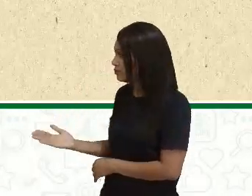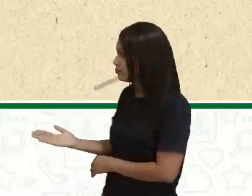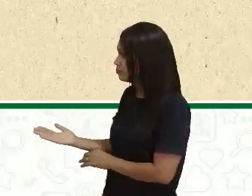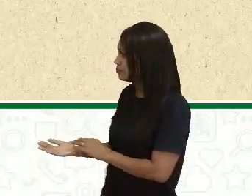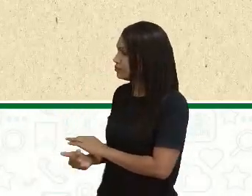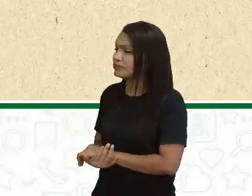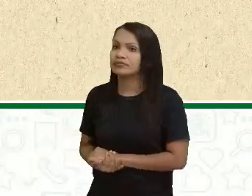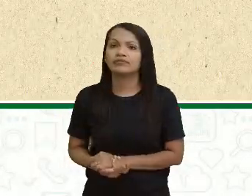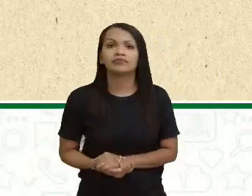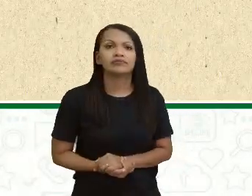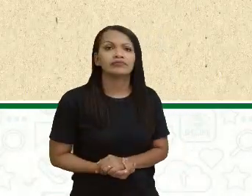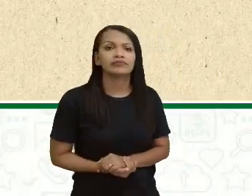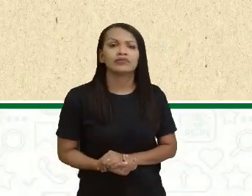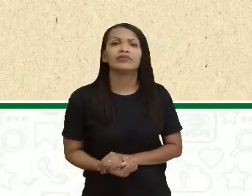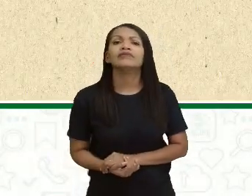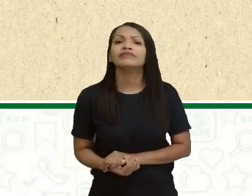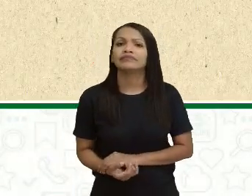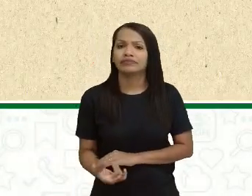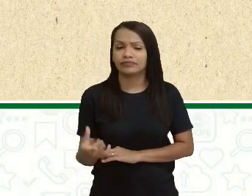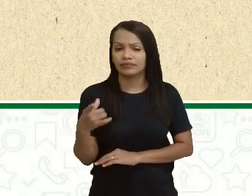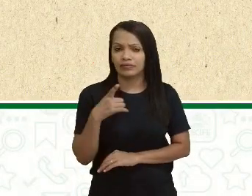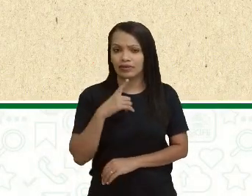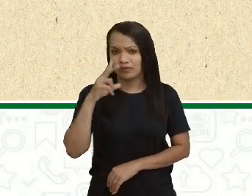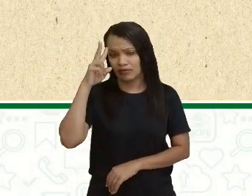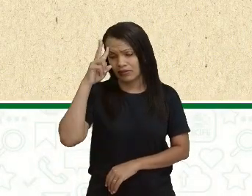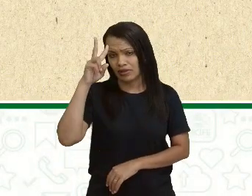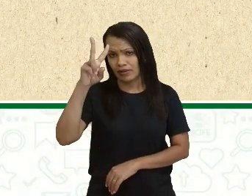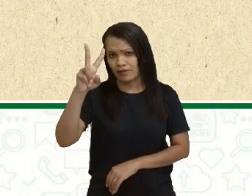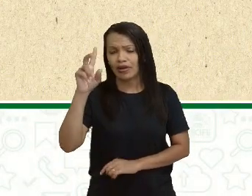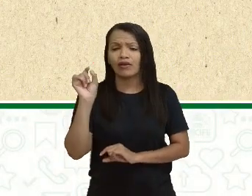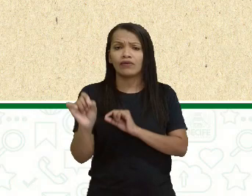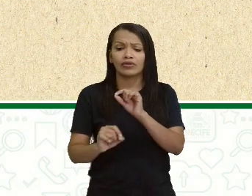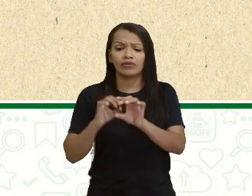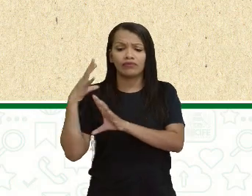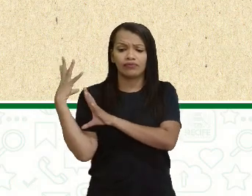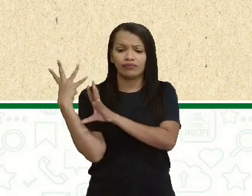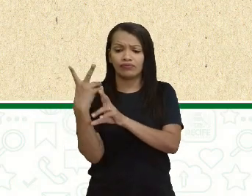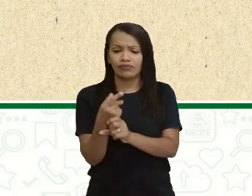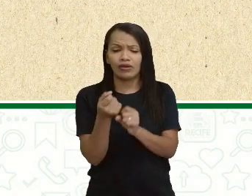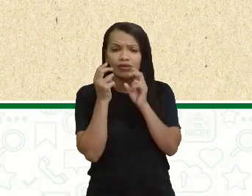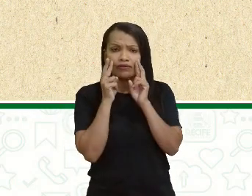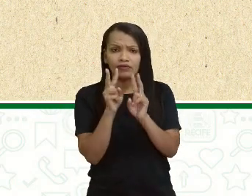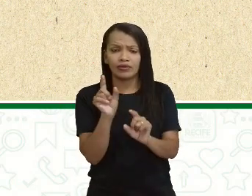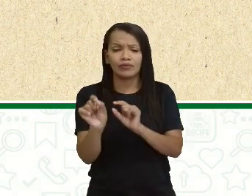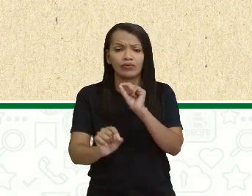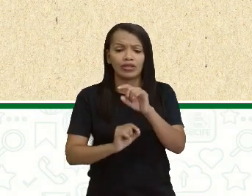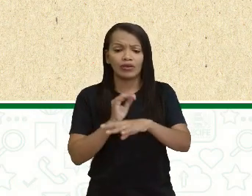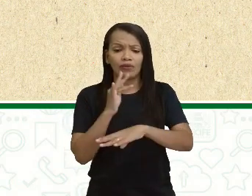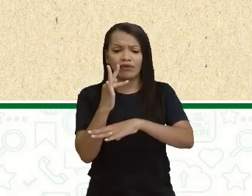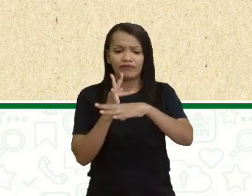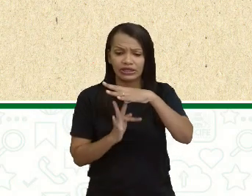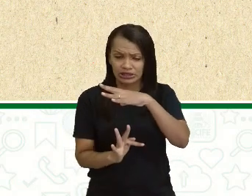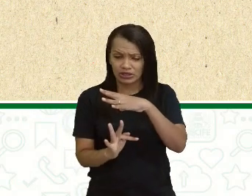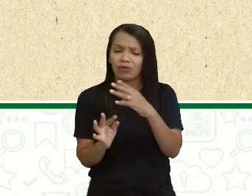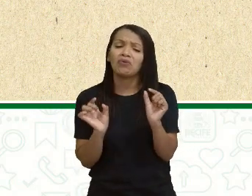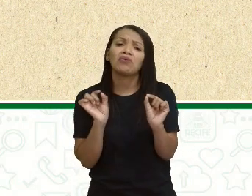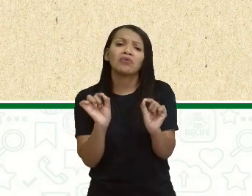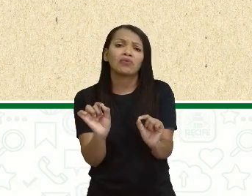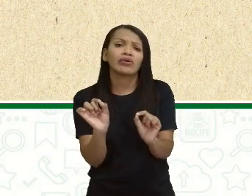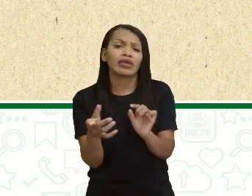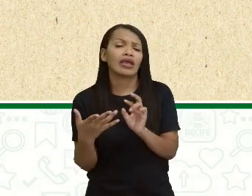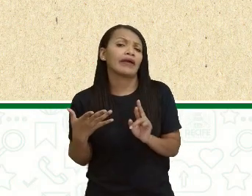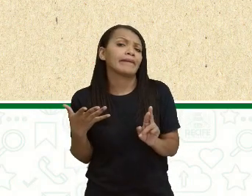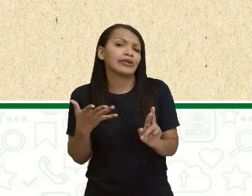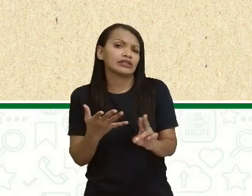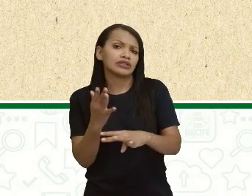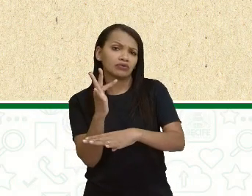aí, eu tenho que, recordando, olha, nós vimos o que é uma fração, né? O que